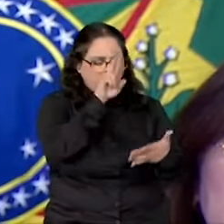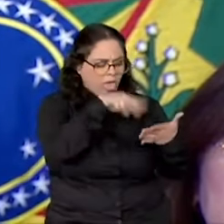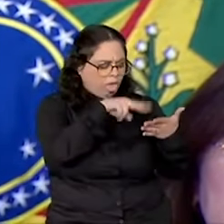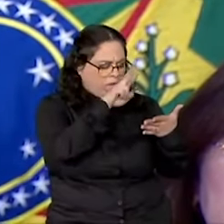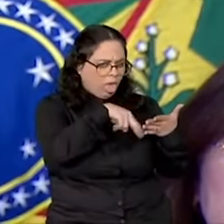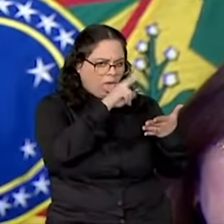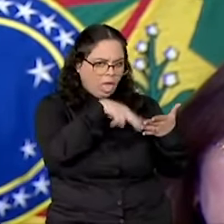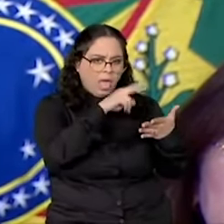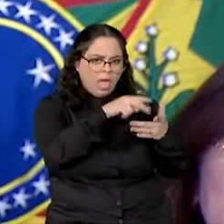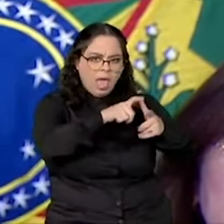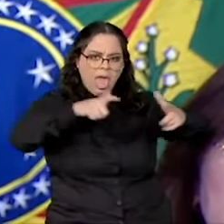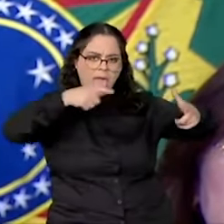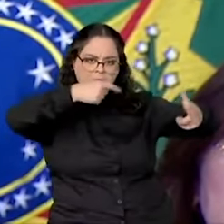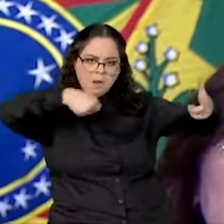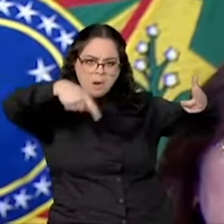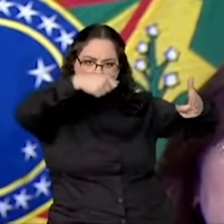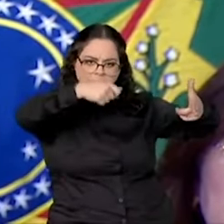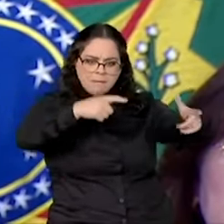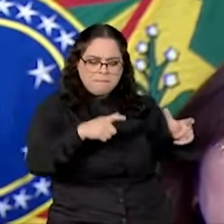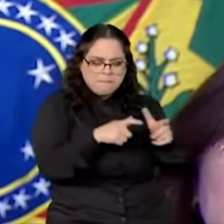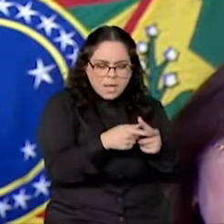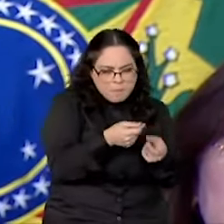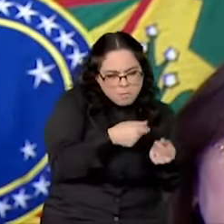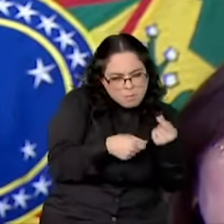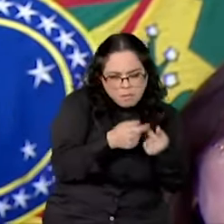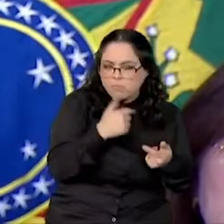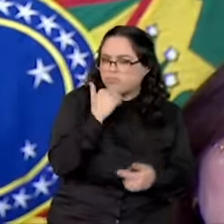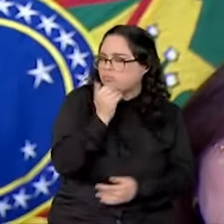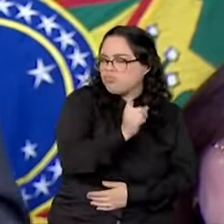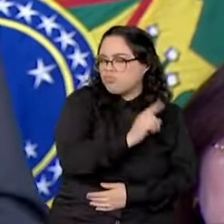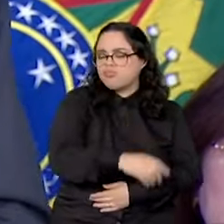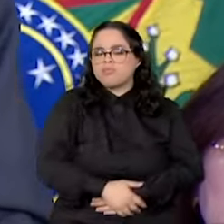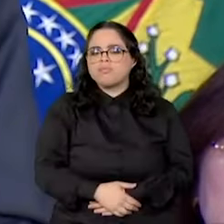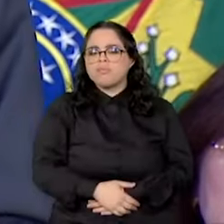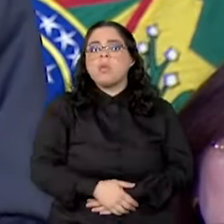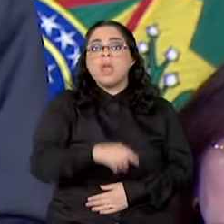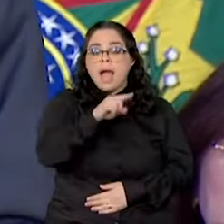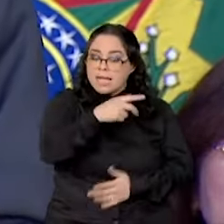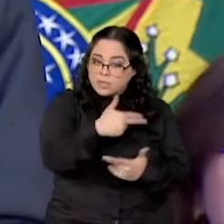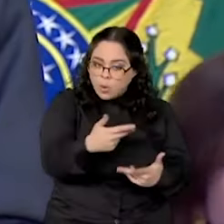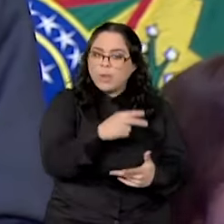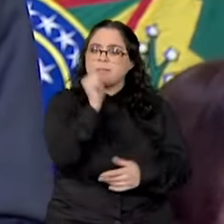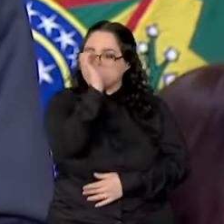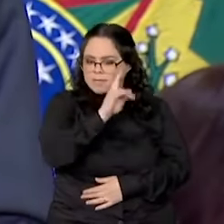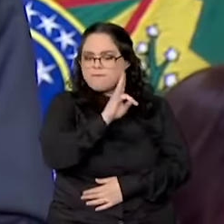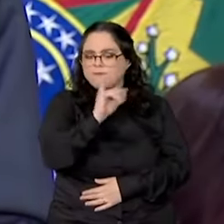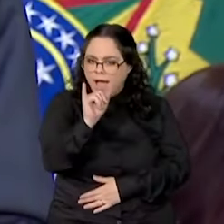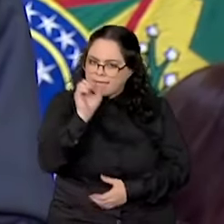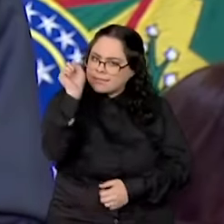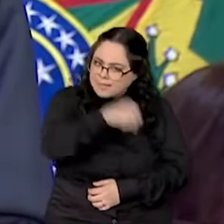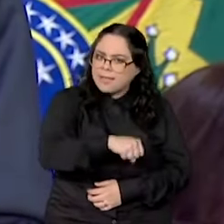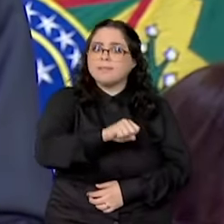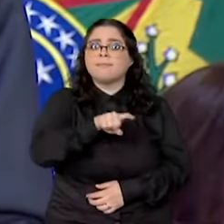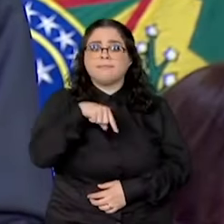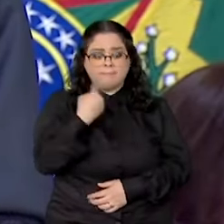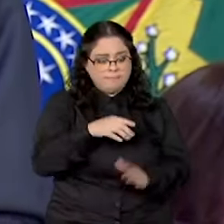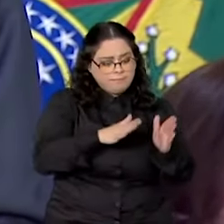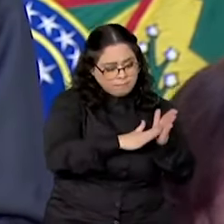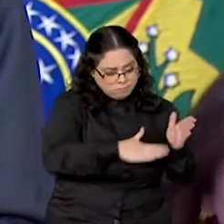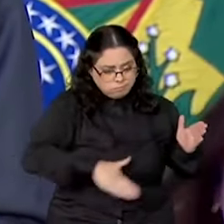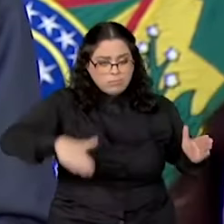só macroeconomia, não conhece de microeconomia. As coisas no Brasil vão acontecer. Nós crescemos